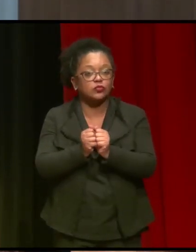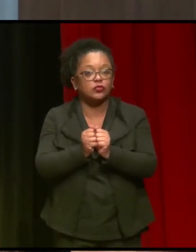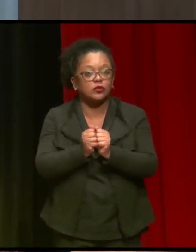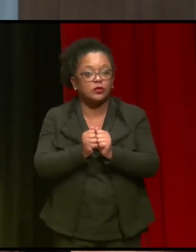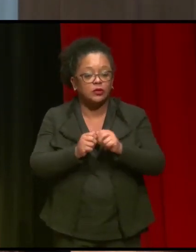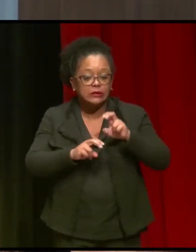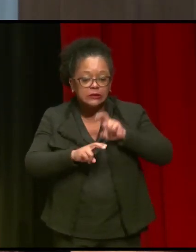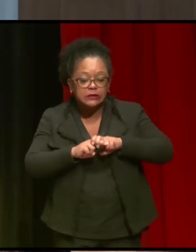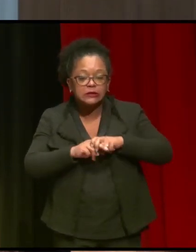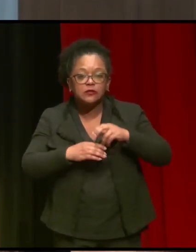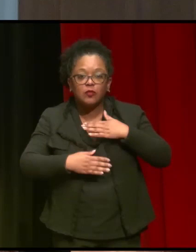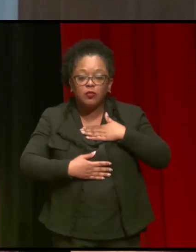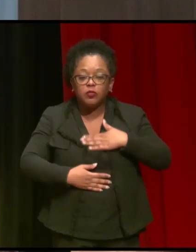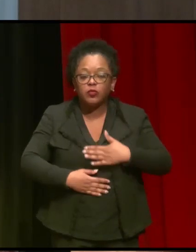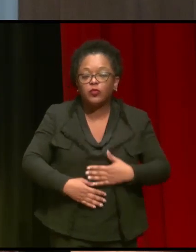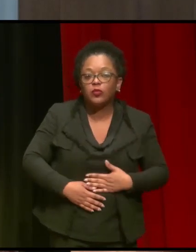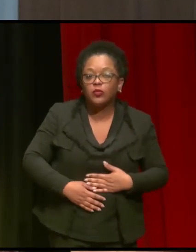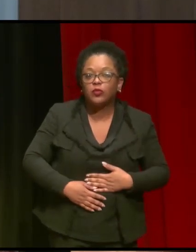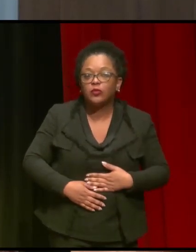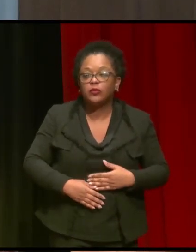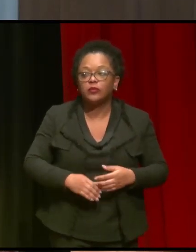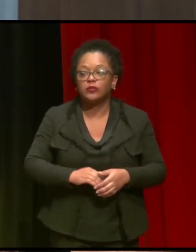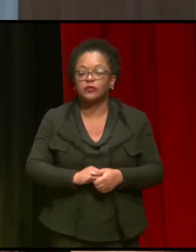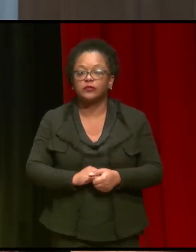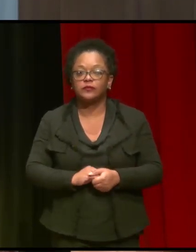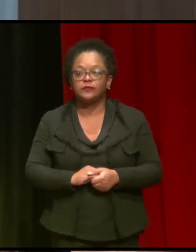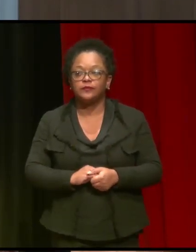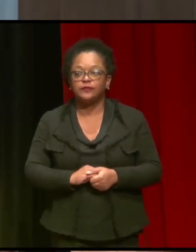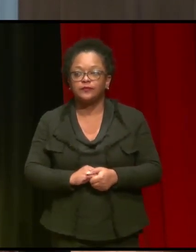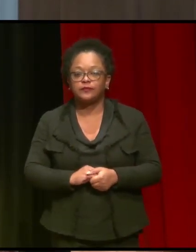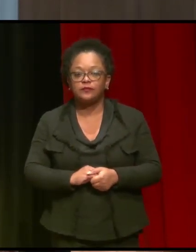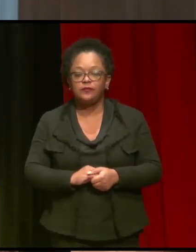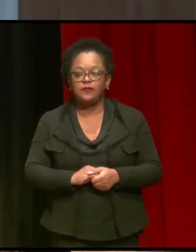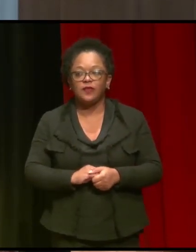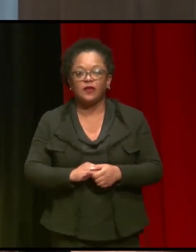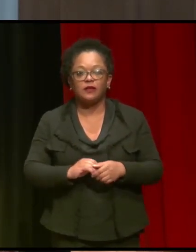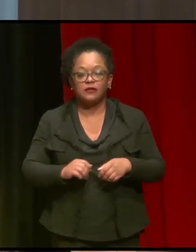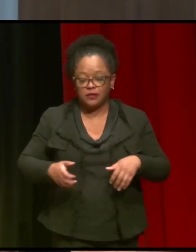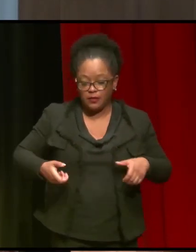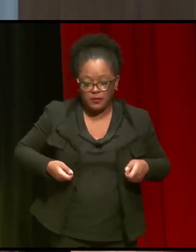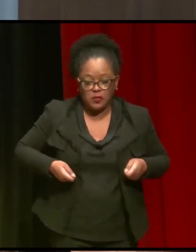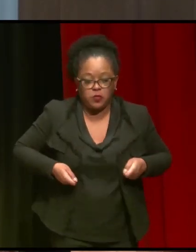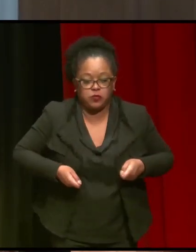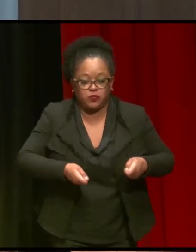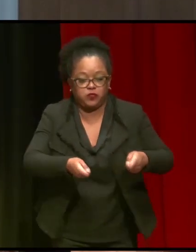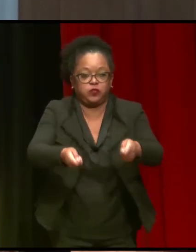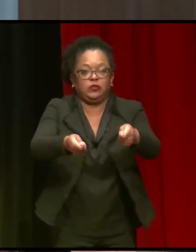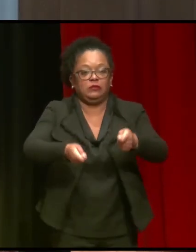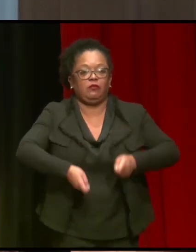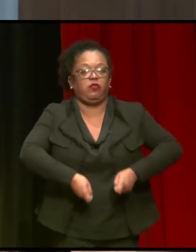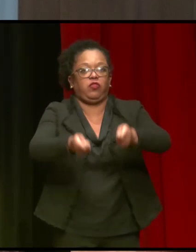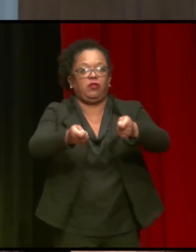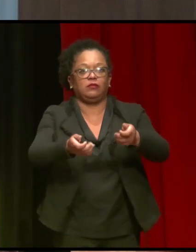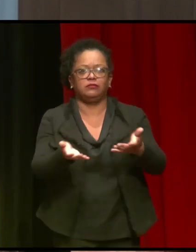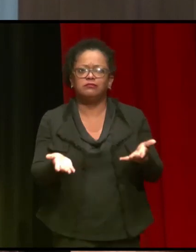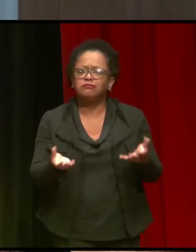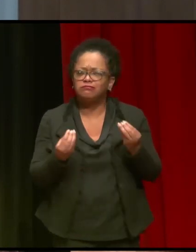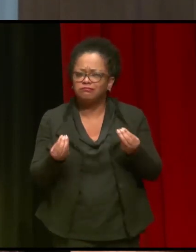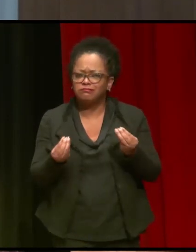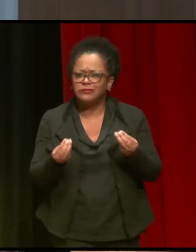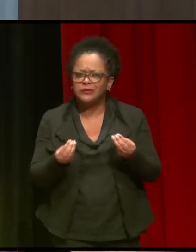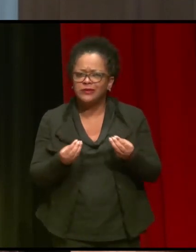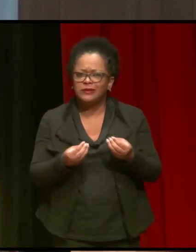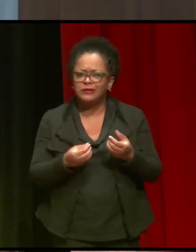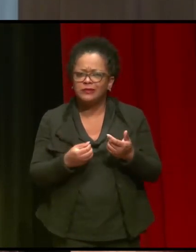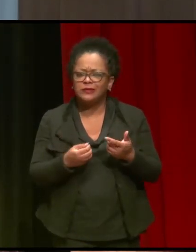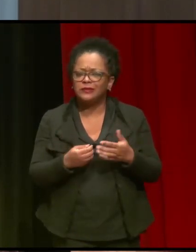do corpo dele. Ele sempre está na cadeira. Você já pensou se a menina está sentada e começa a botar a mão na perna dela? Vai me dar um tapa na cara. Pastor,